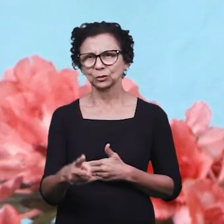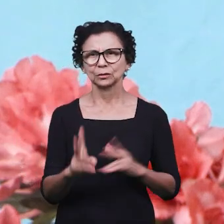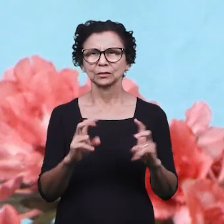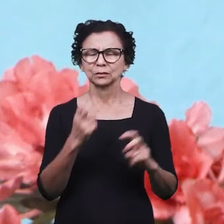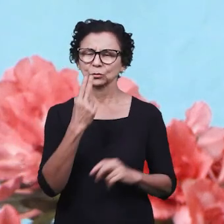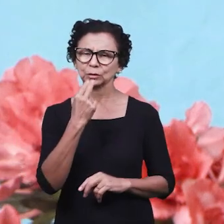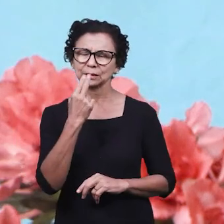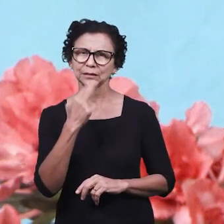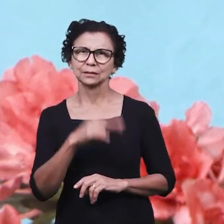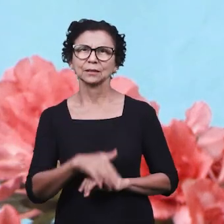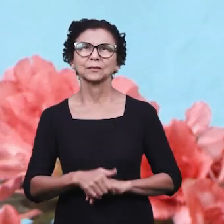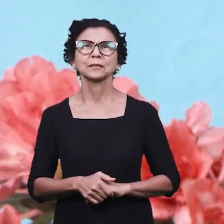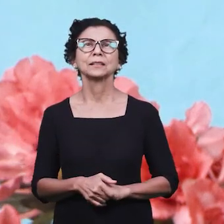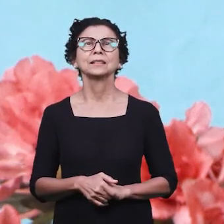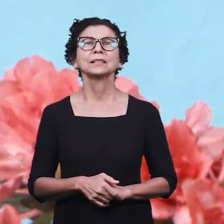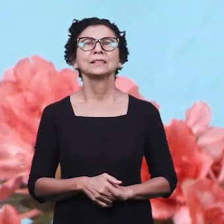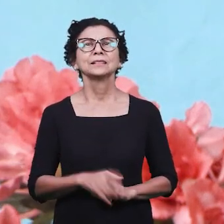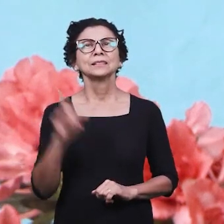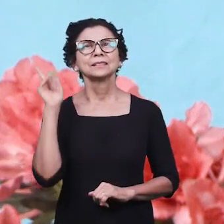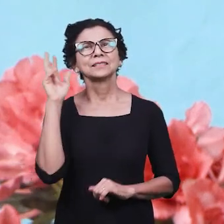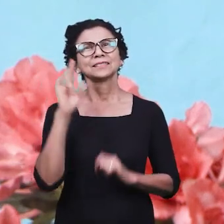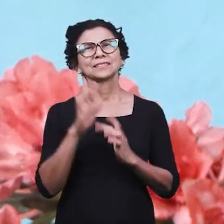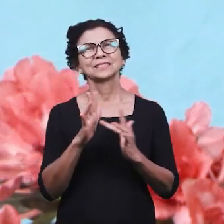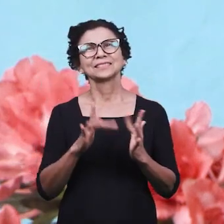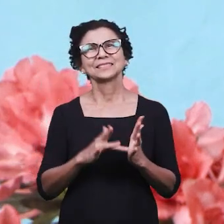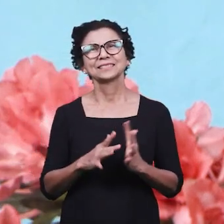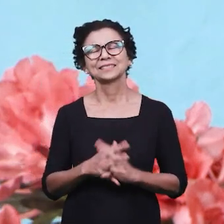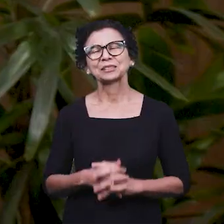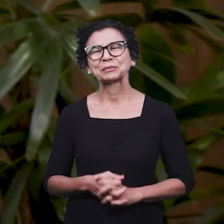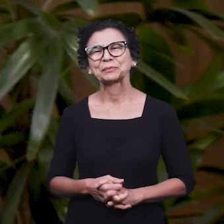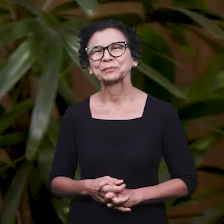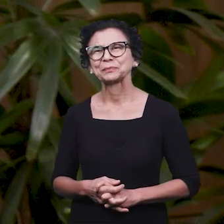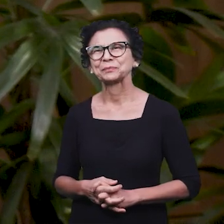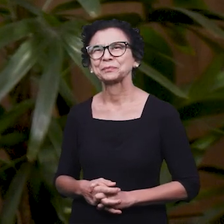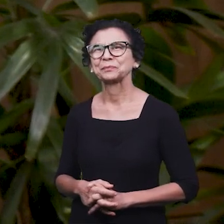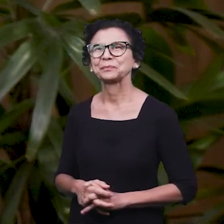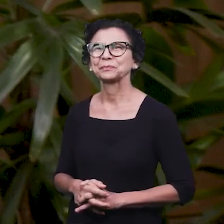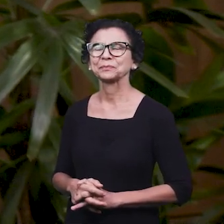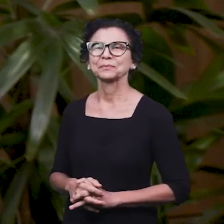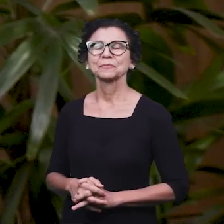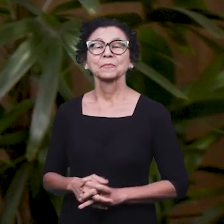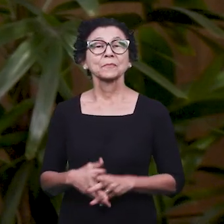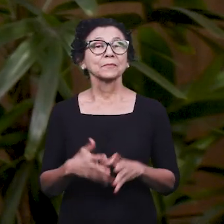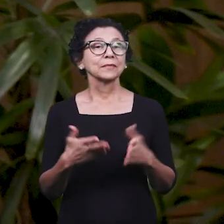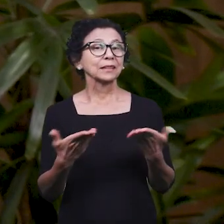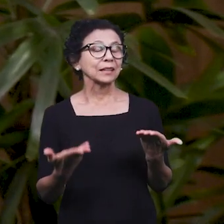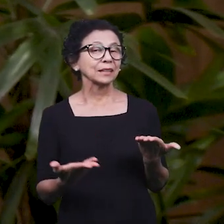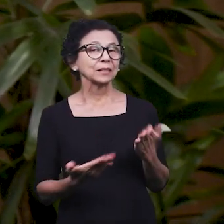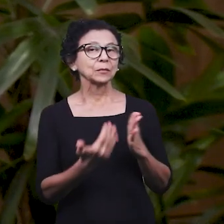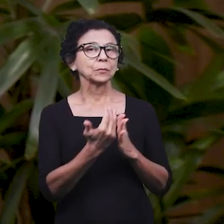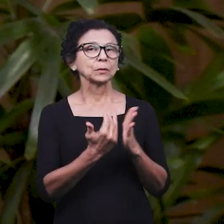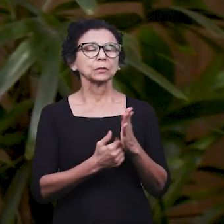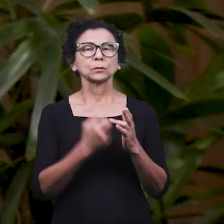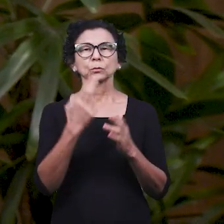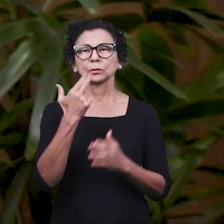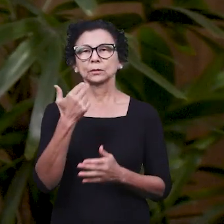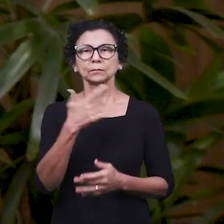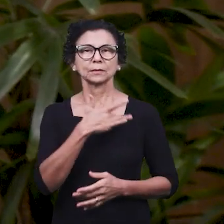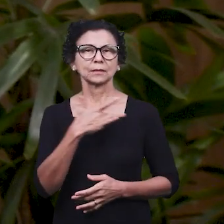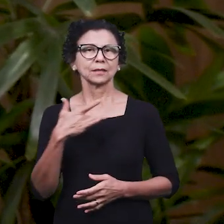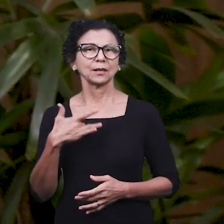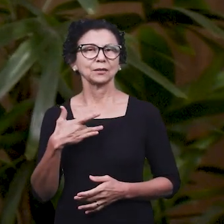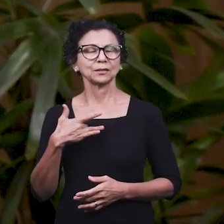nutrição, de tudo que envolve. A todos a paz do Senhor Jesus. Amém. E este foi mais um programa Nutrição e